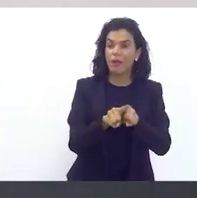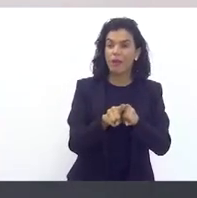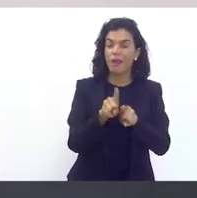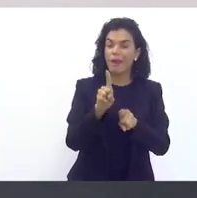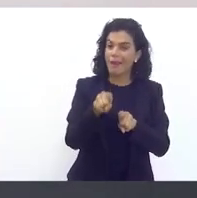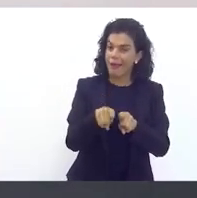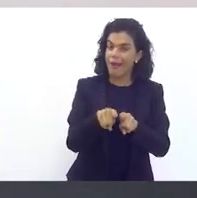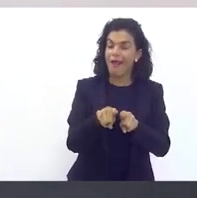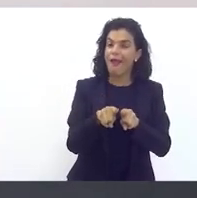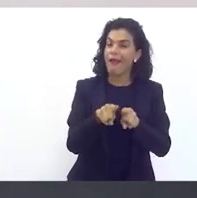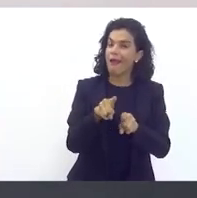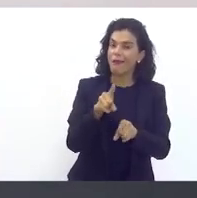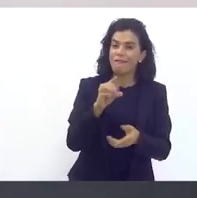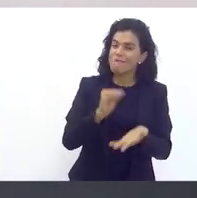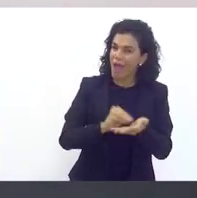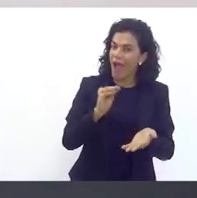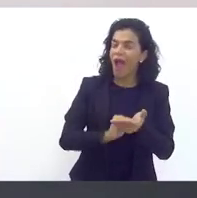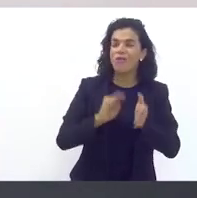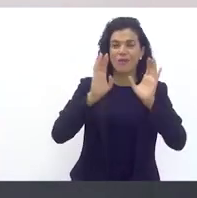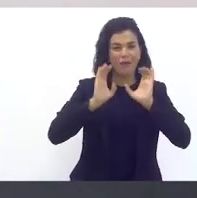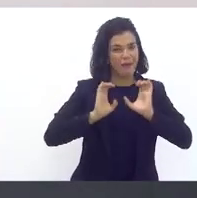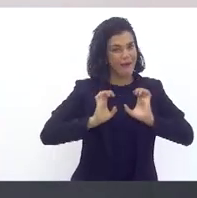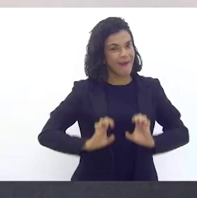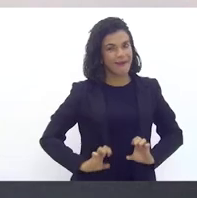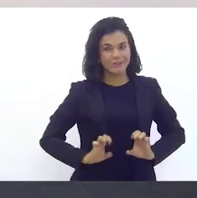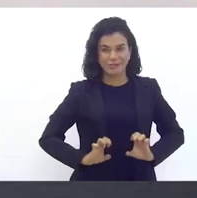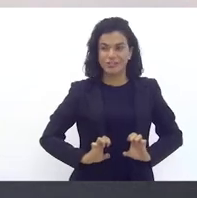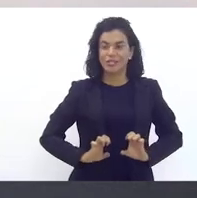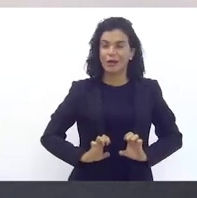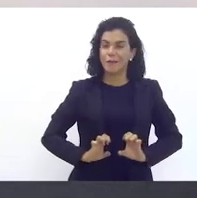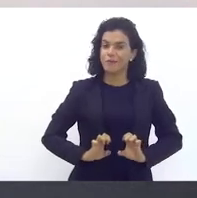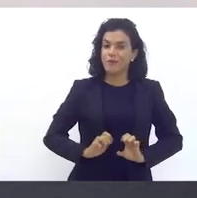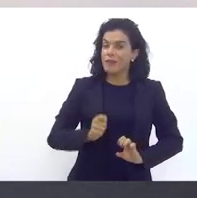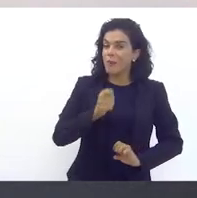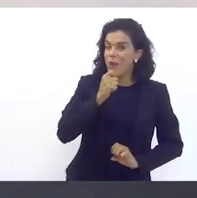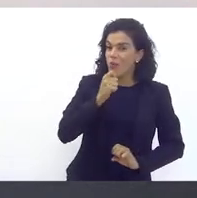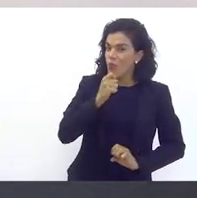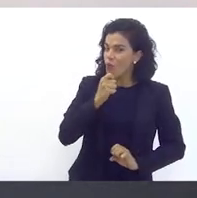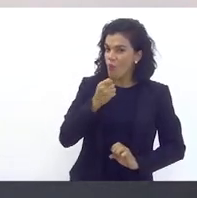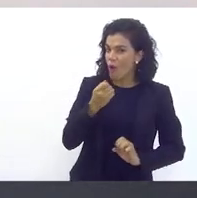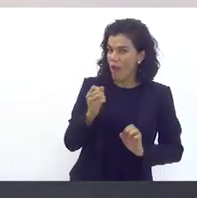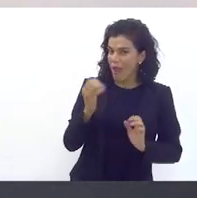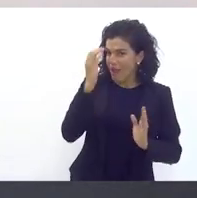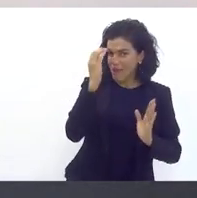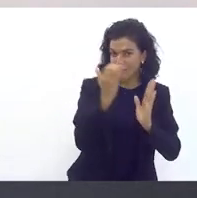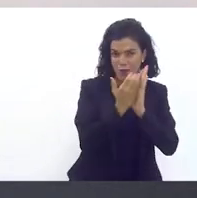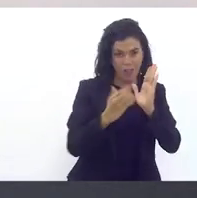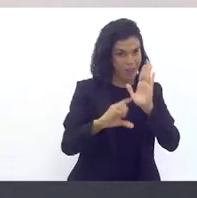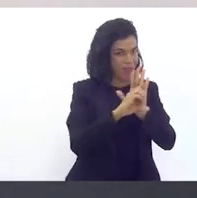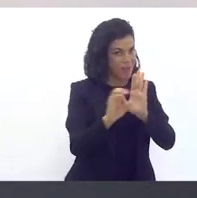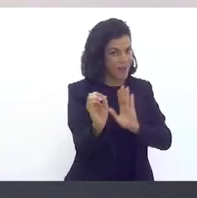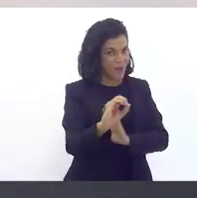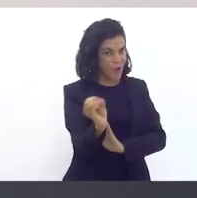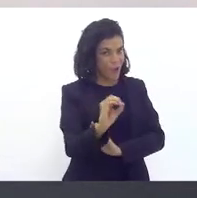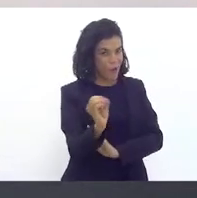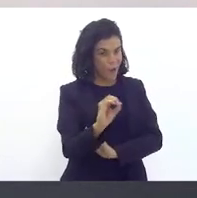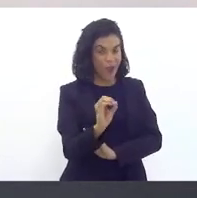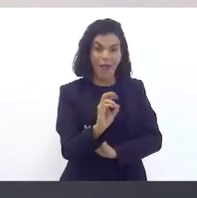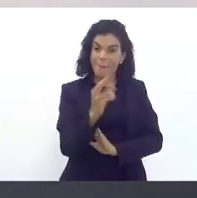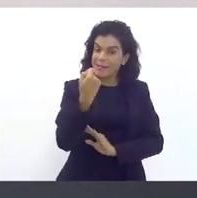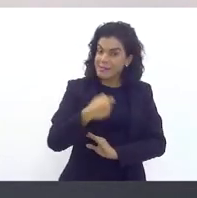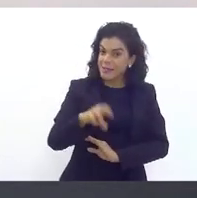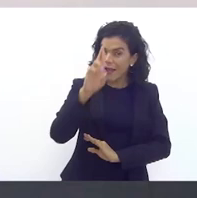é antiético e também é ilegítimo a gente não responder às representações dos